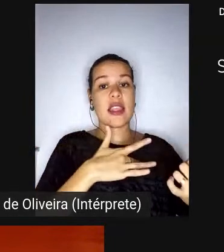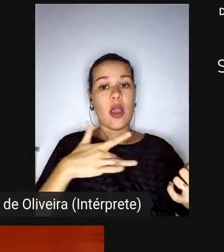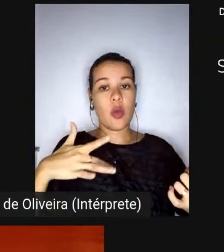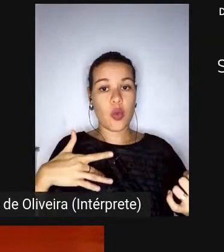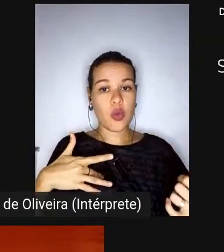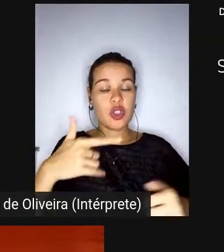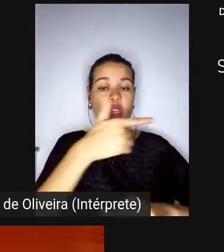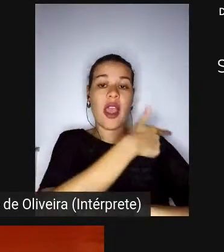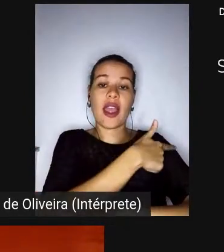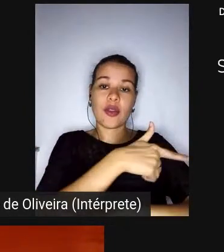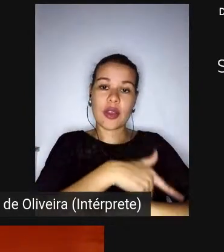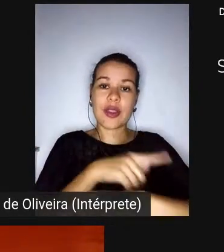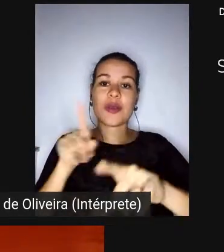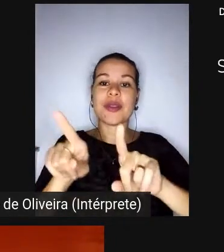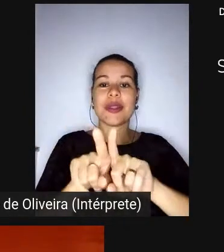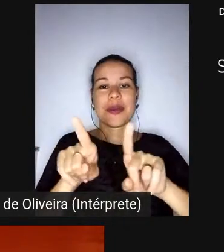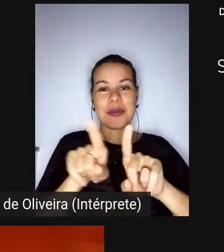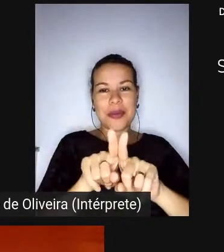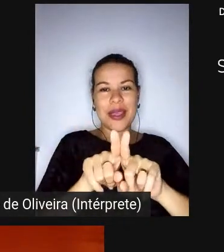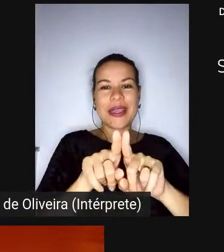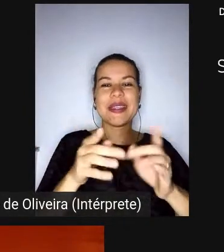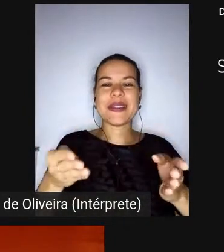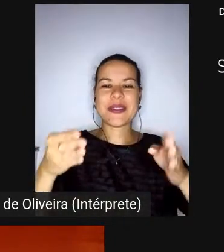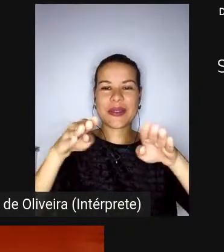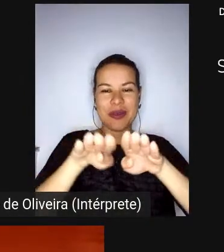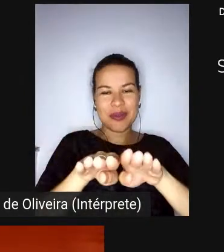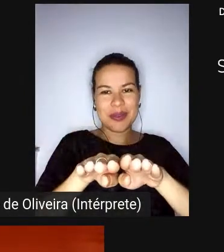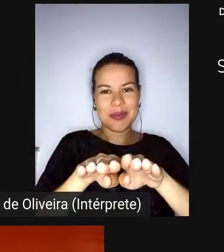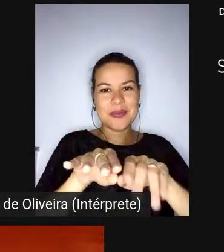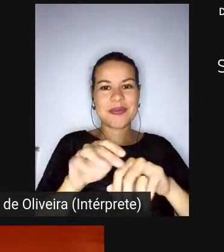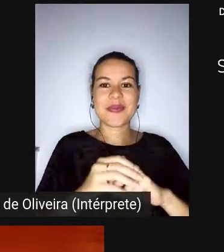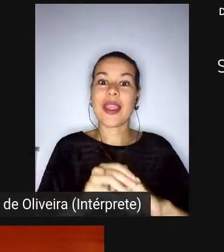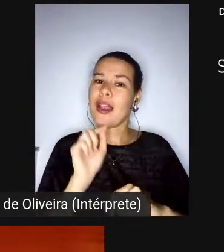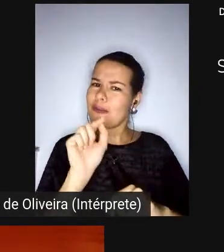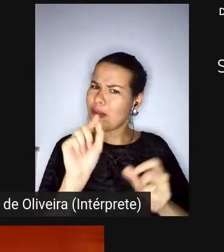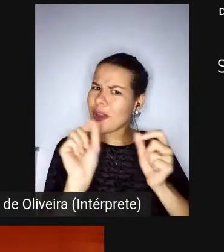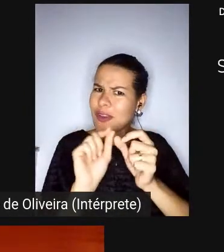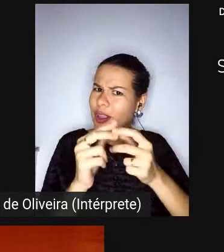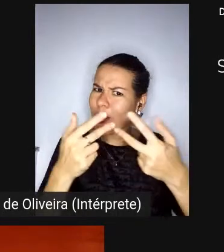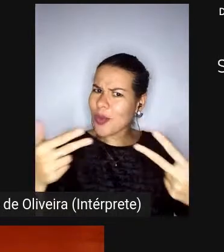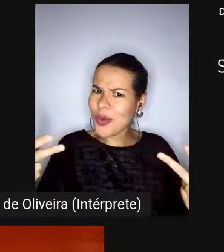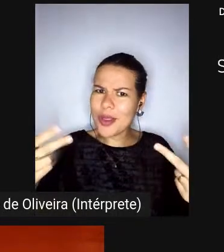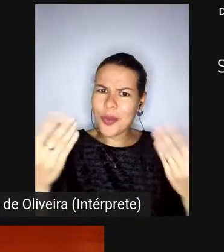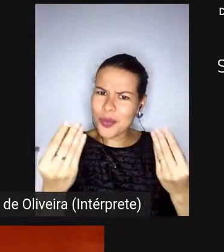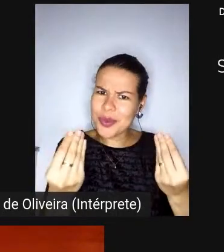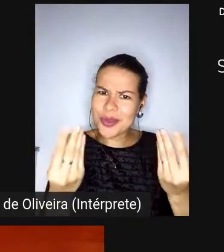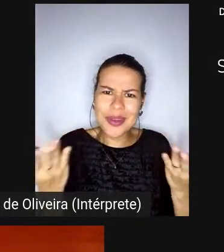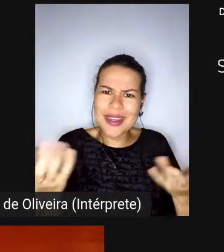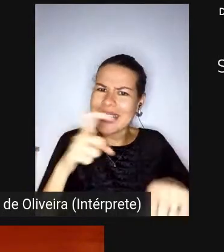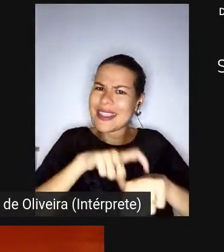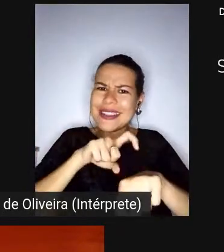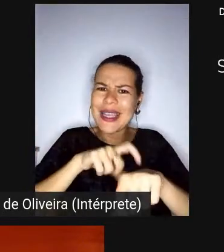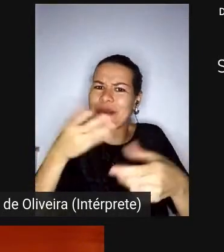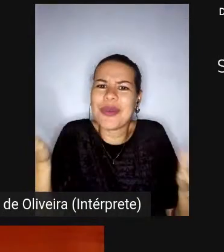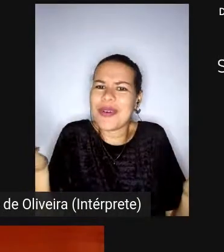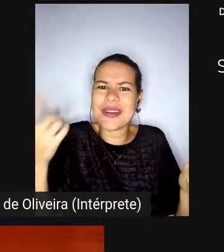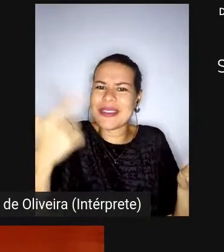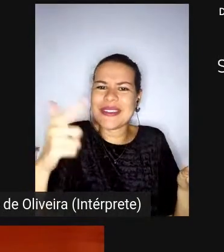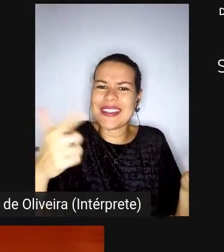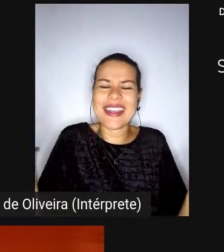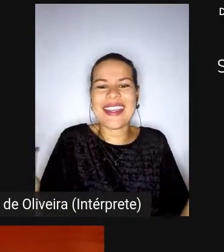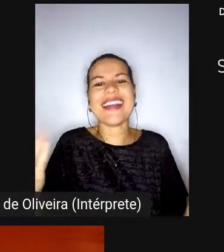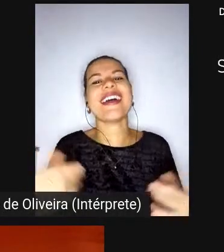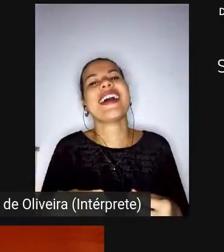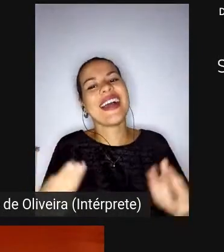eu falei quase perdi meu currículo a grande Pergunta a ele fez tanta coisa tem tempo de casar e ter filho de viver a vida